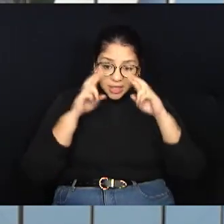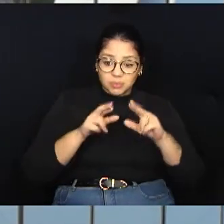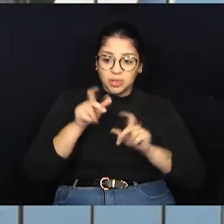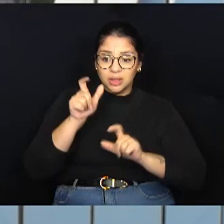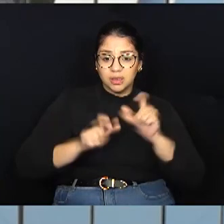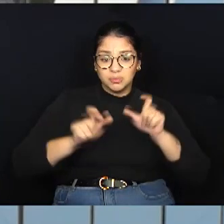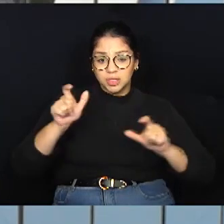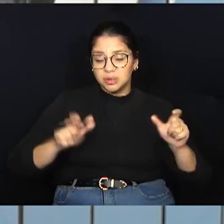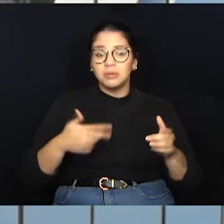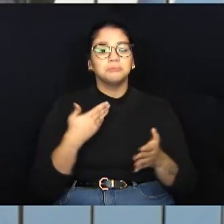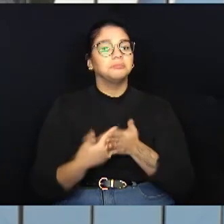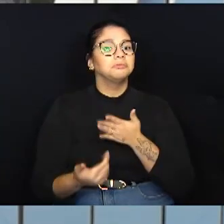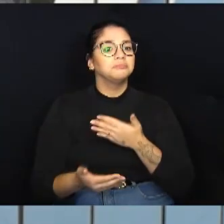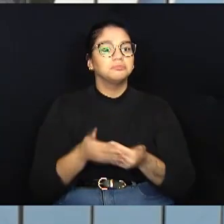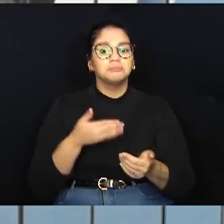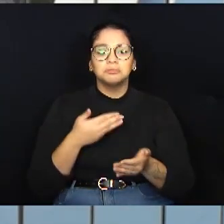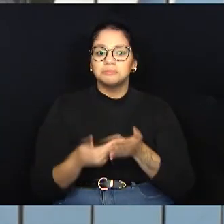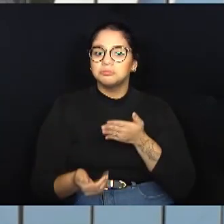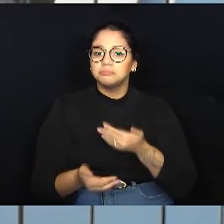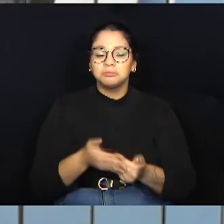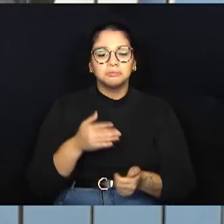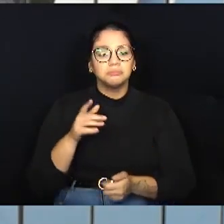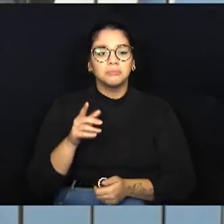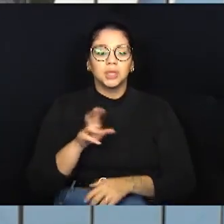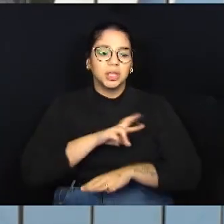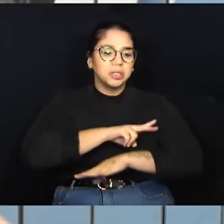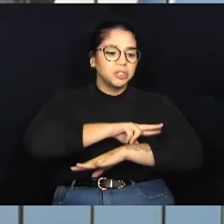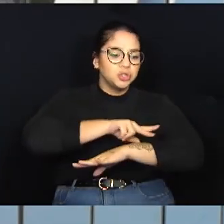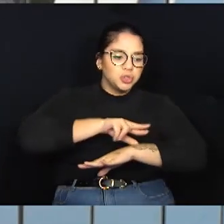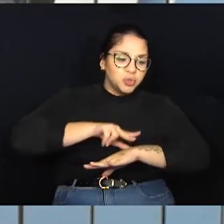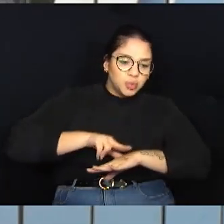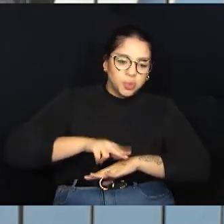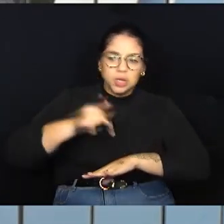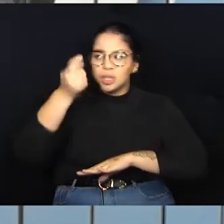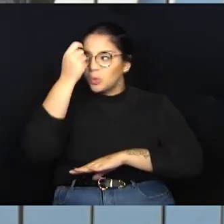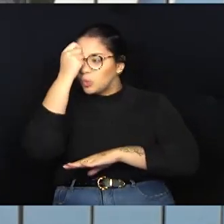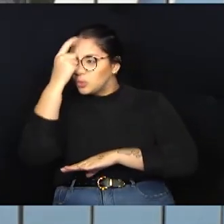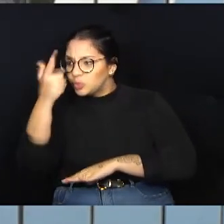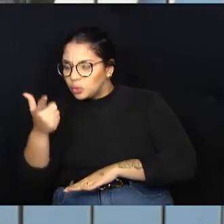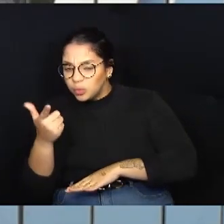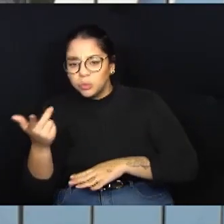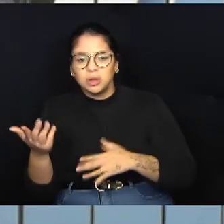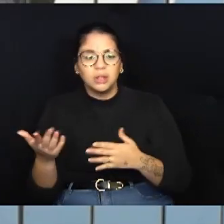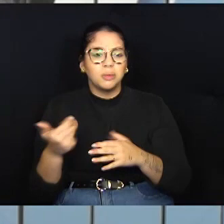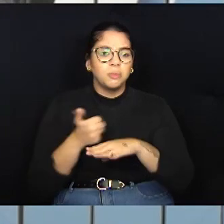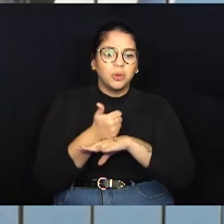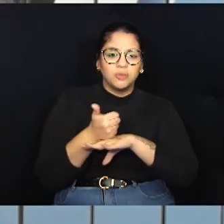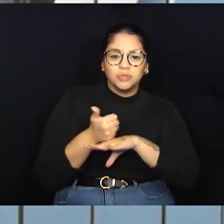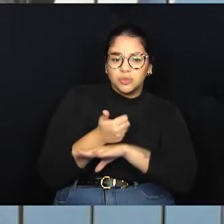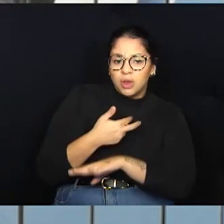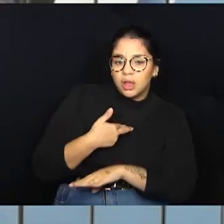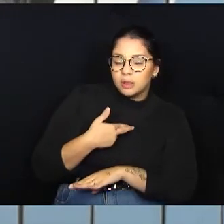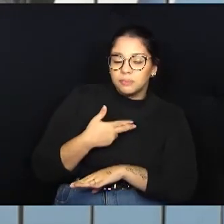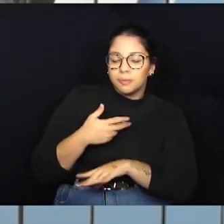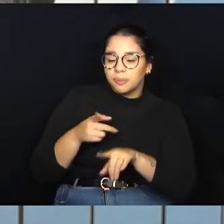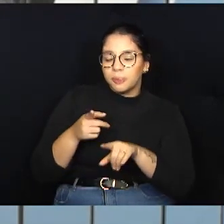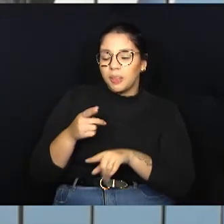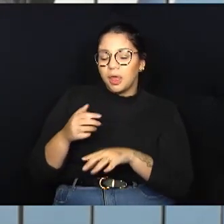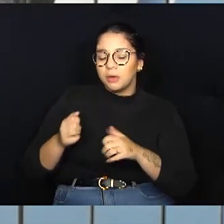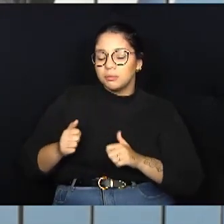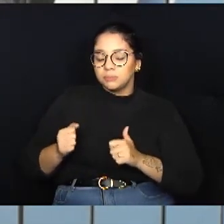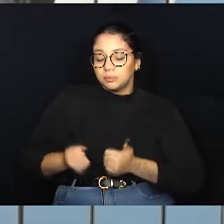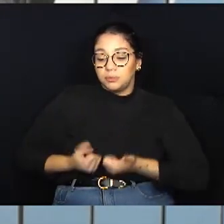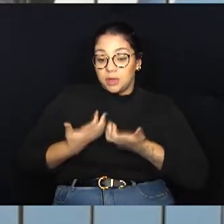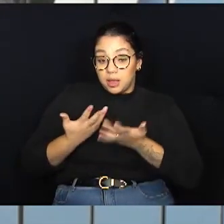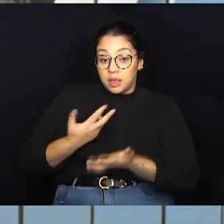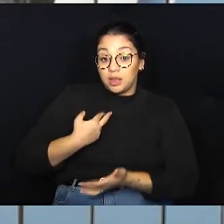pessoas, independentemente das suas etnias, das suas culturas, das suas profissões religiosas. Nós temos que entender